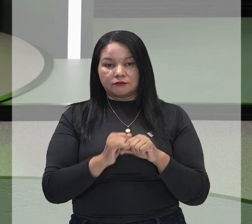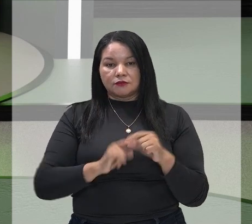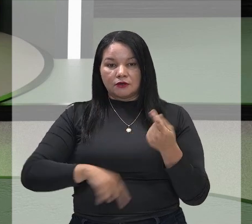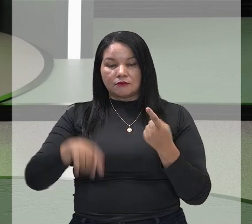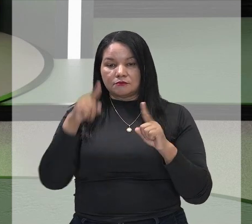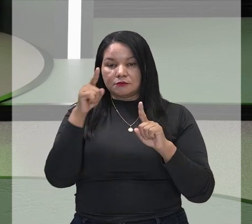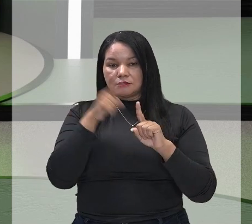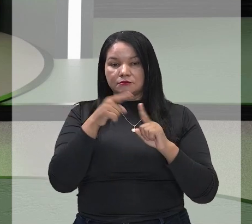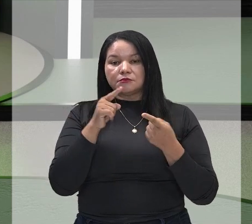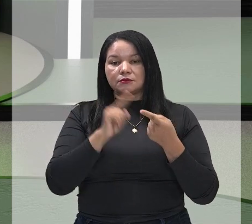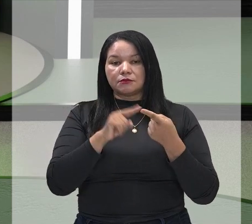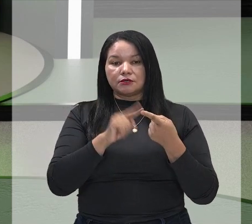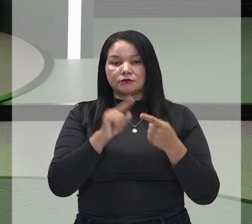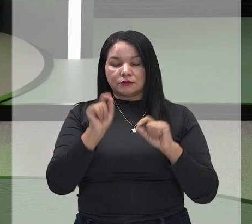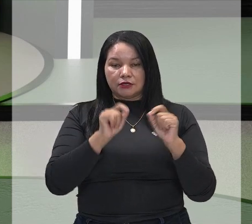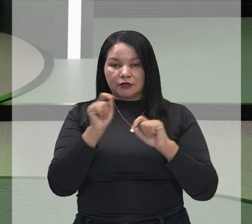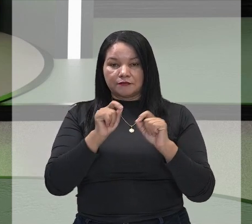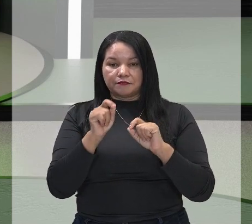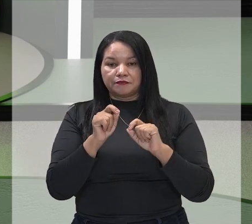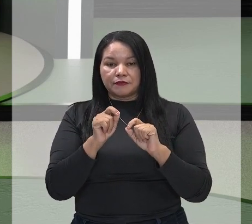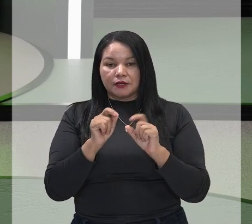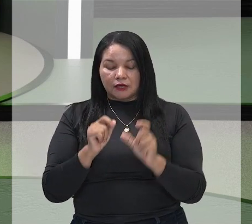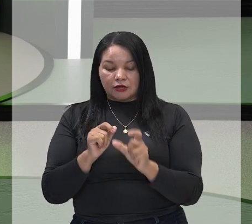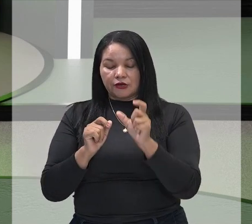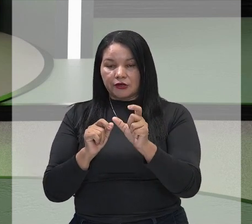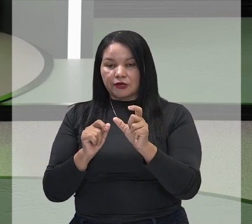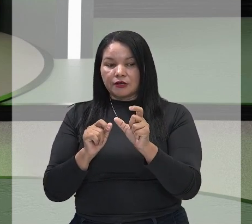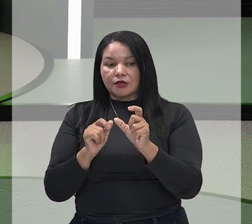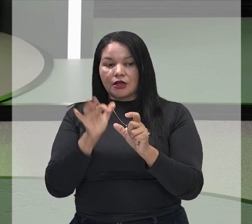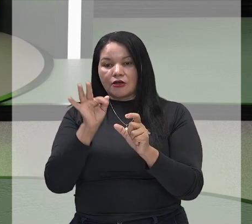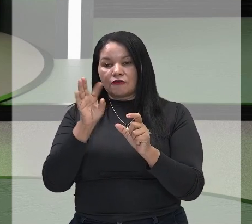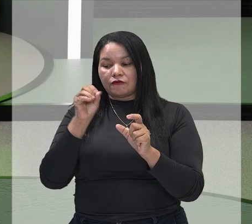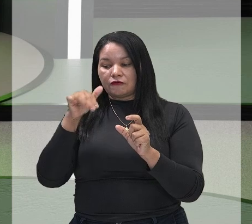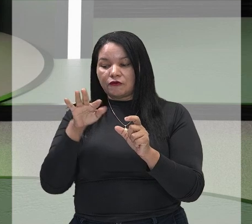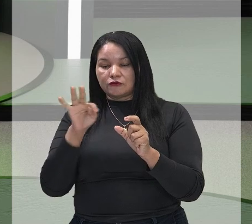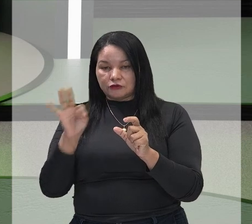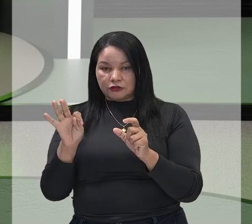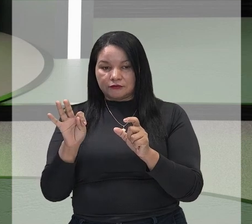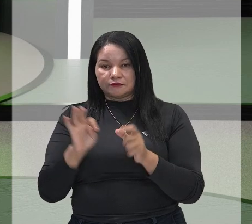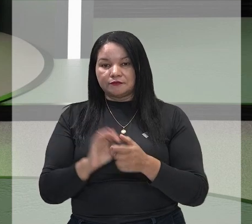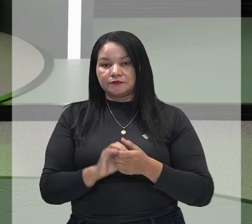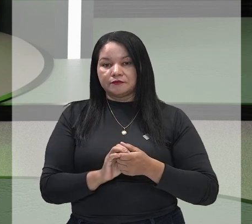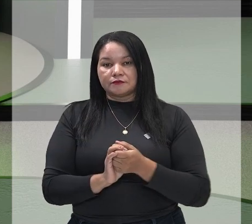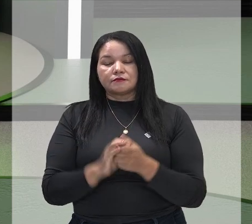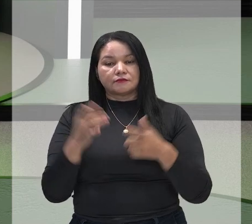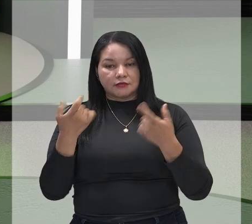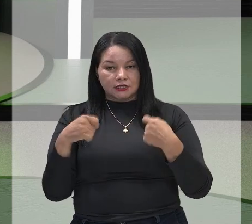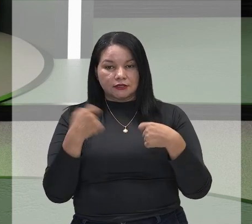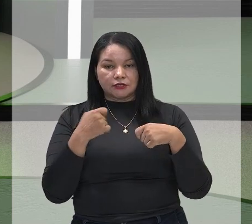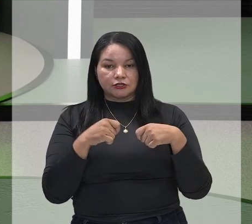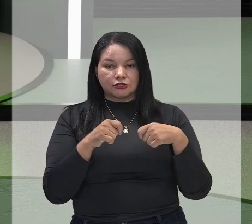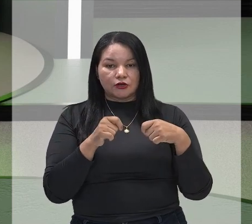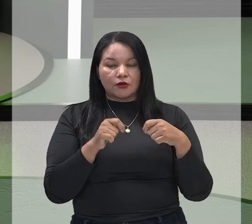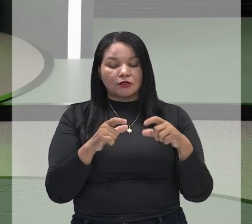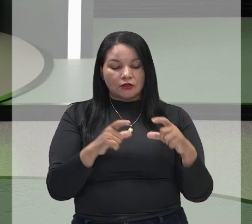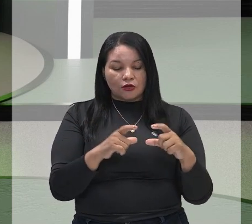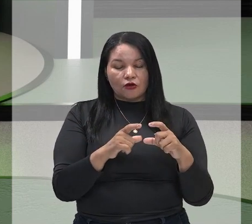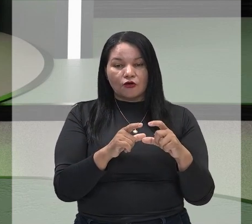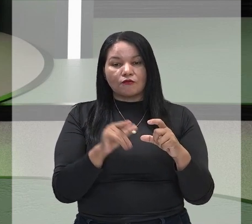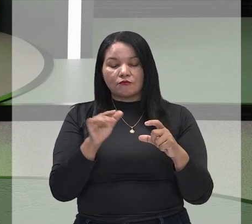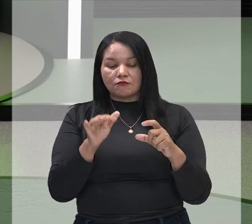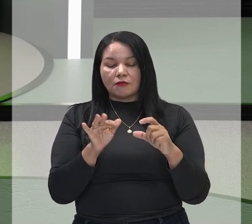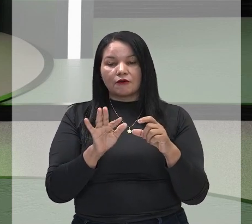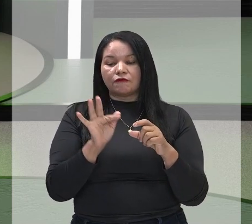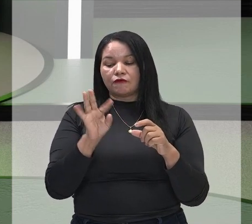a fonte de energia. Parece lógico, mas é necessário, né? Tem que ter uma fonte de energia para a gente falar de